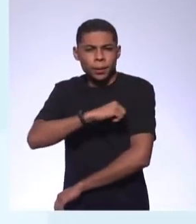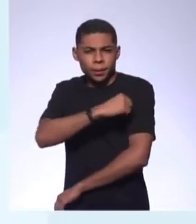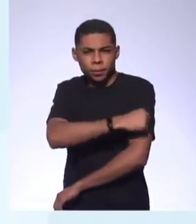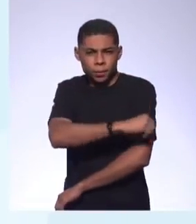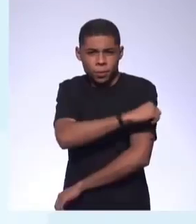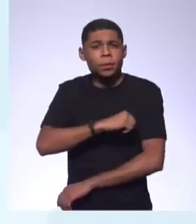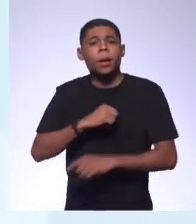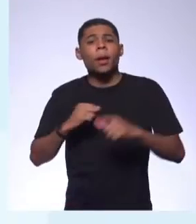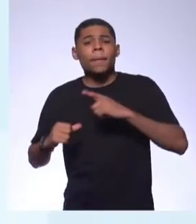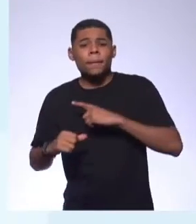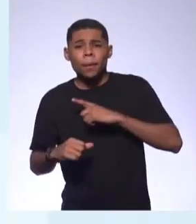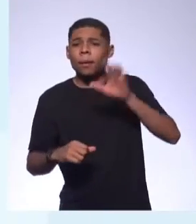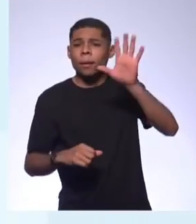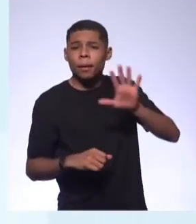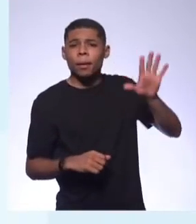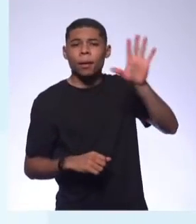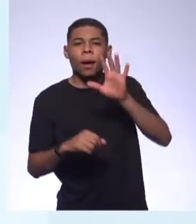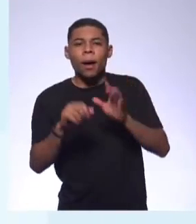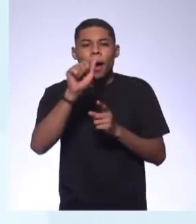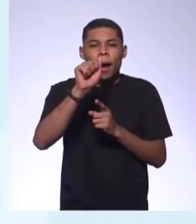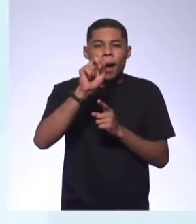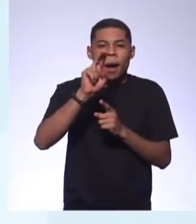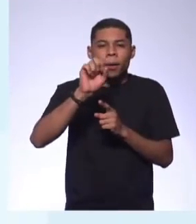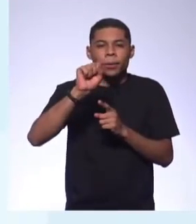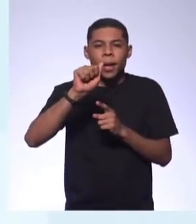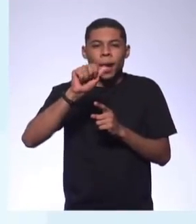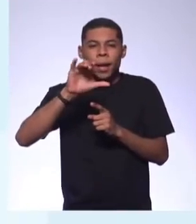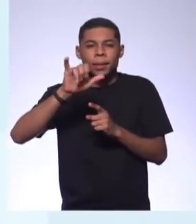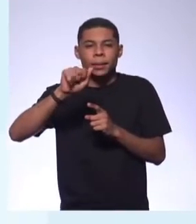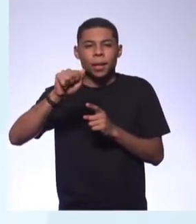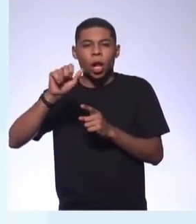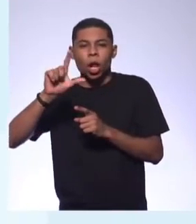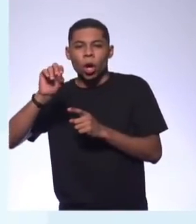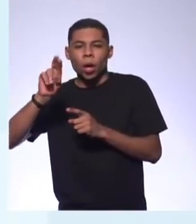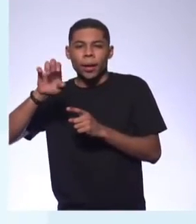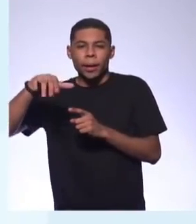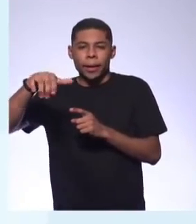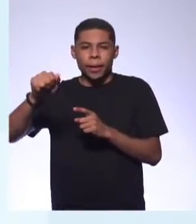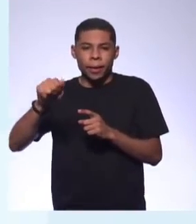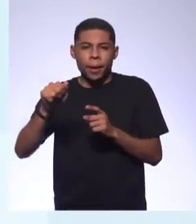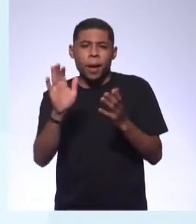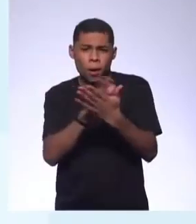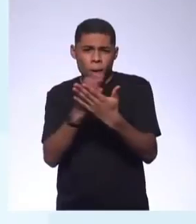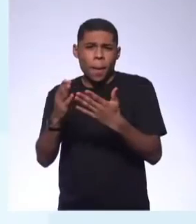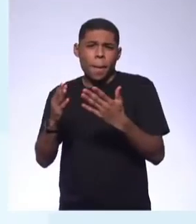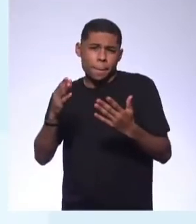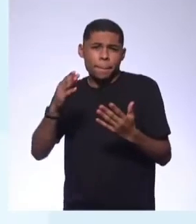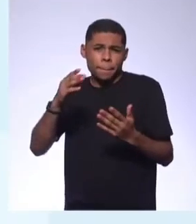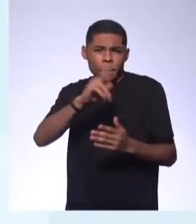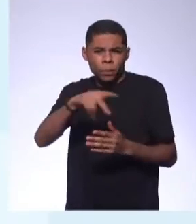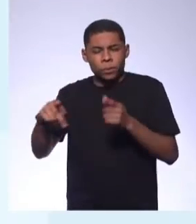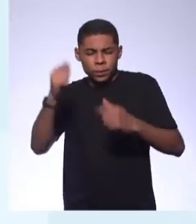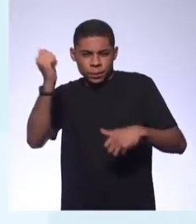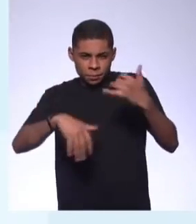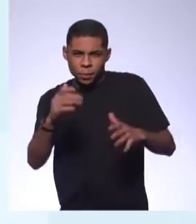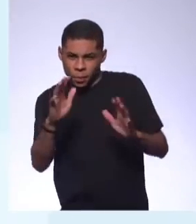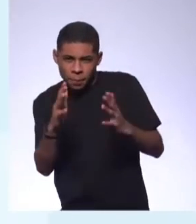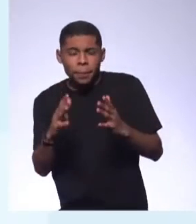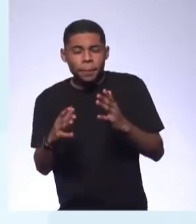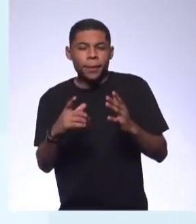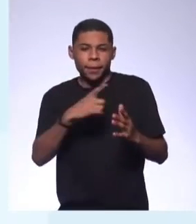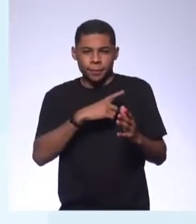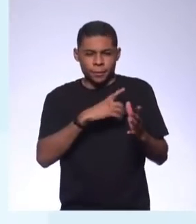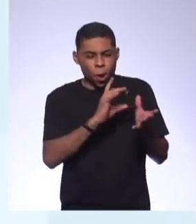ver uma região chamada Alsácia-Lorena, aonde os professores colocaram aqui brilhantemente que também está dentro